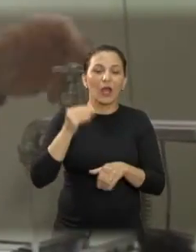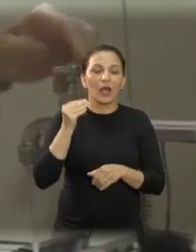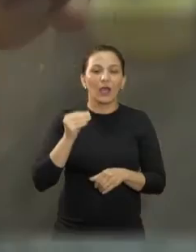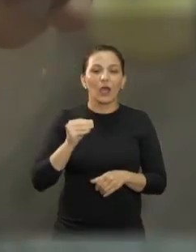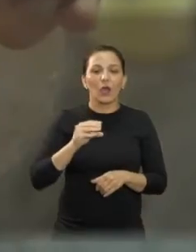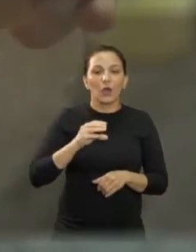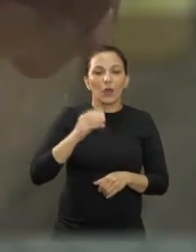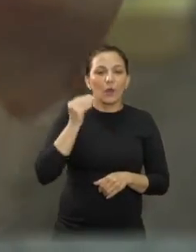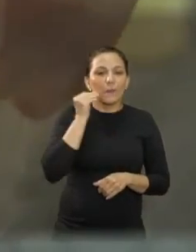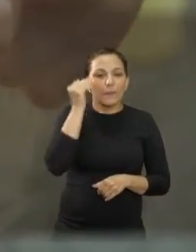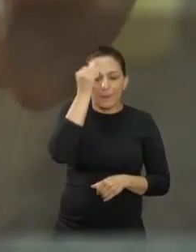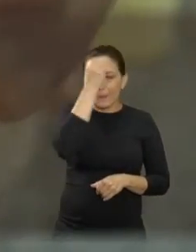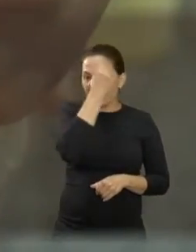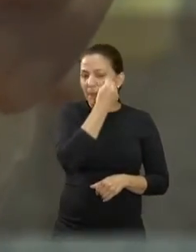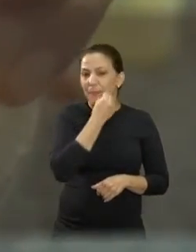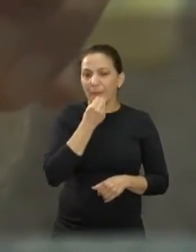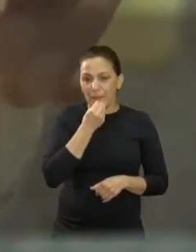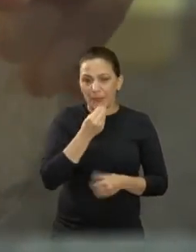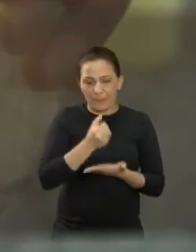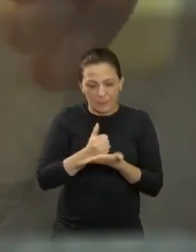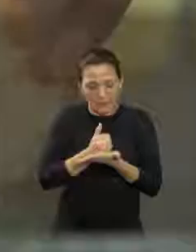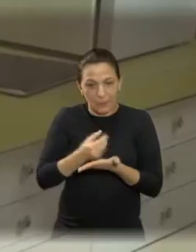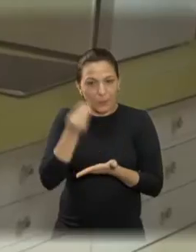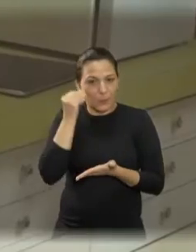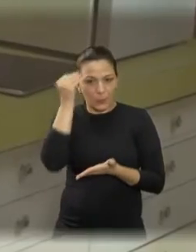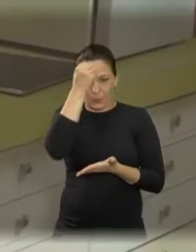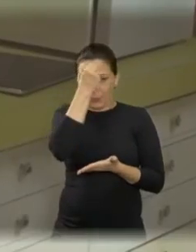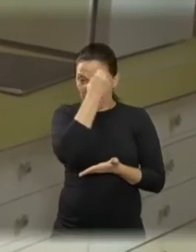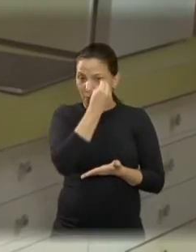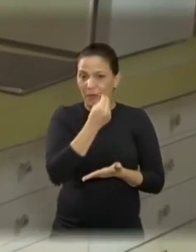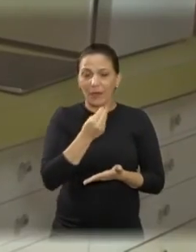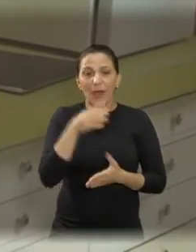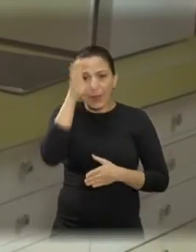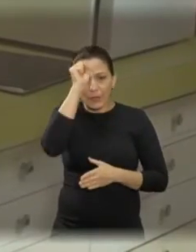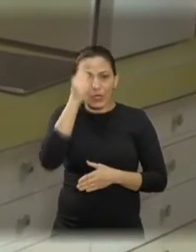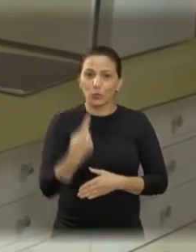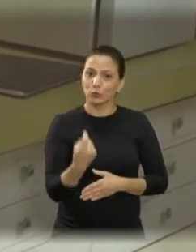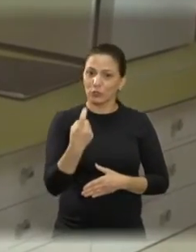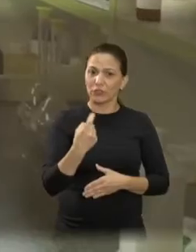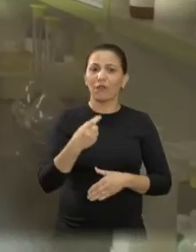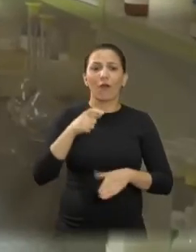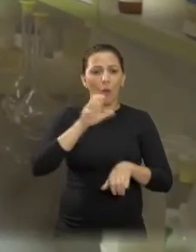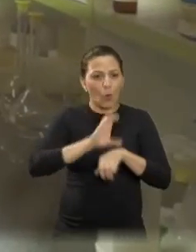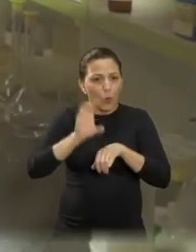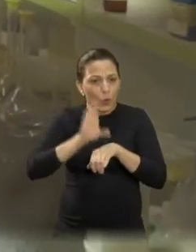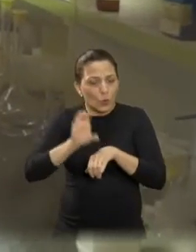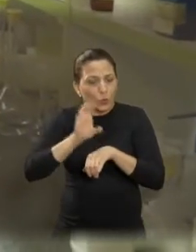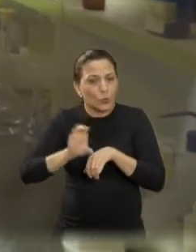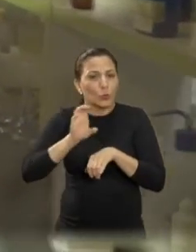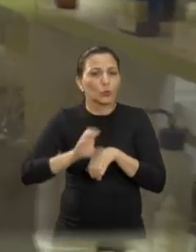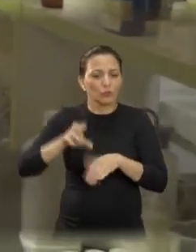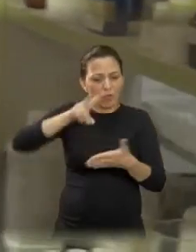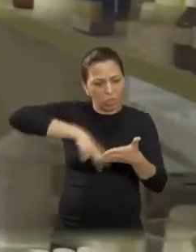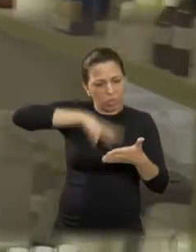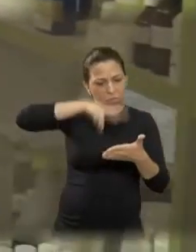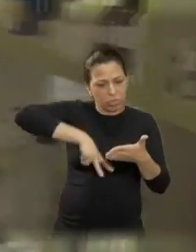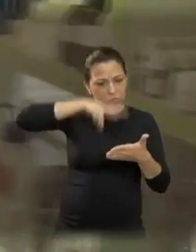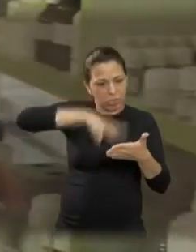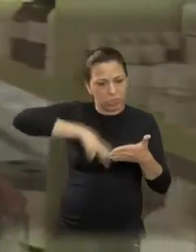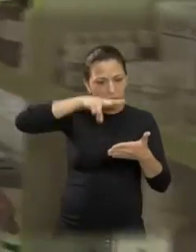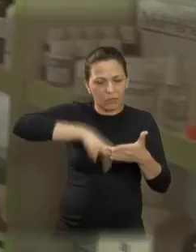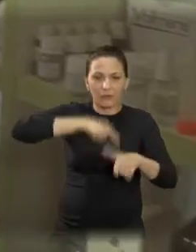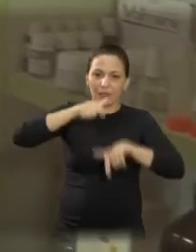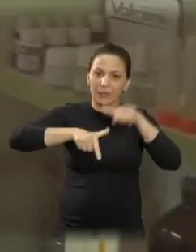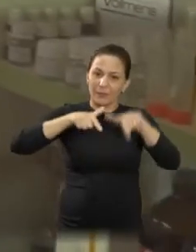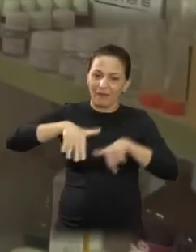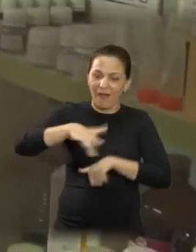cosmetologia. É autodidata nesta atividade. Montou cursos, leu muito e em todo esse tempo trabalhando